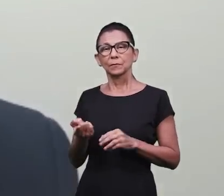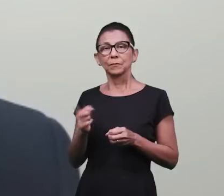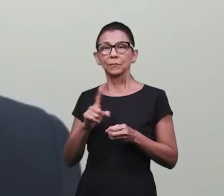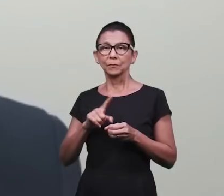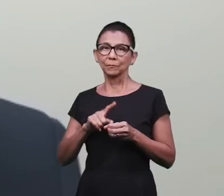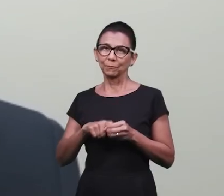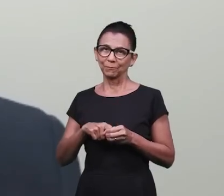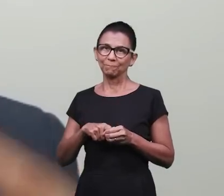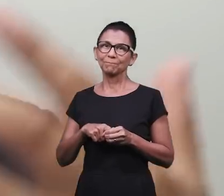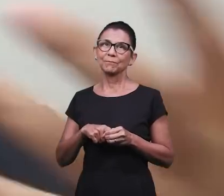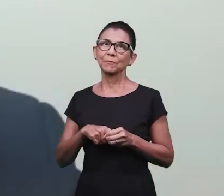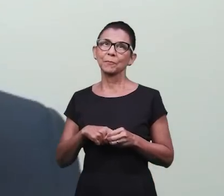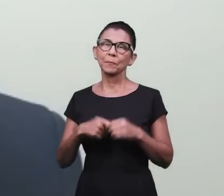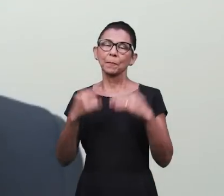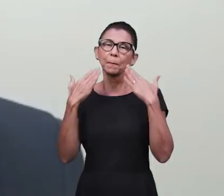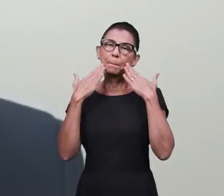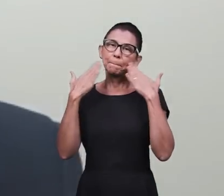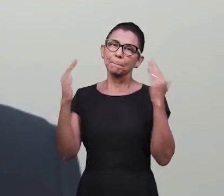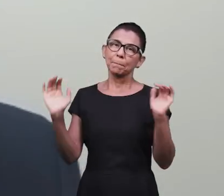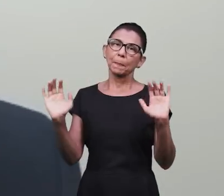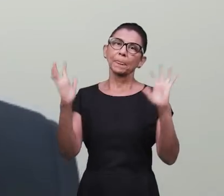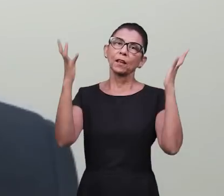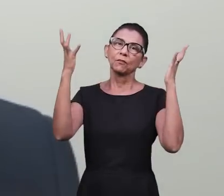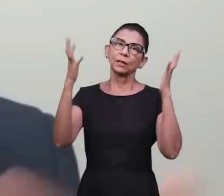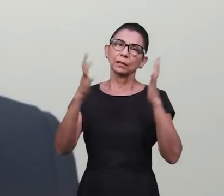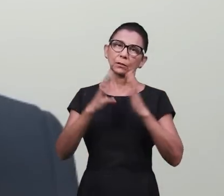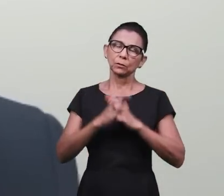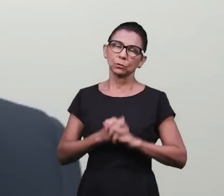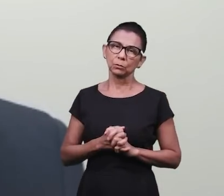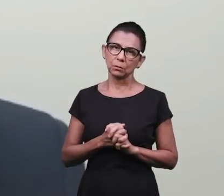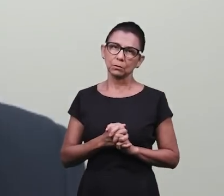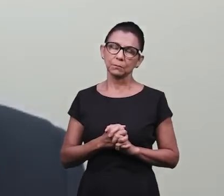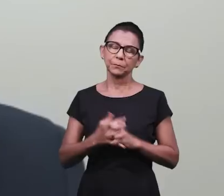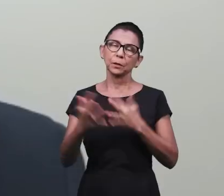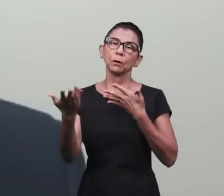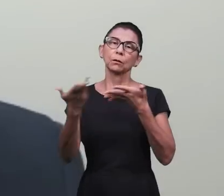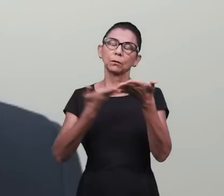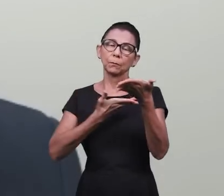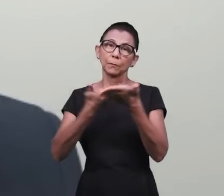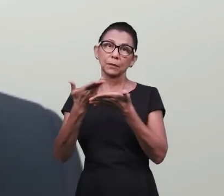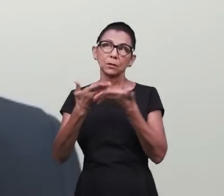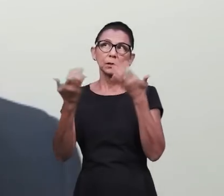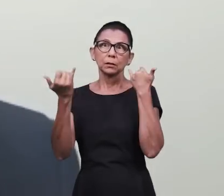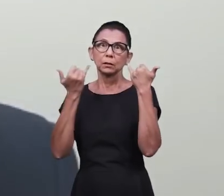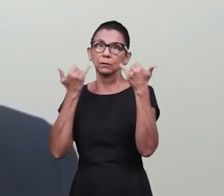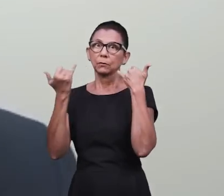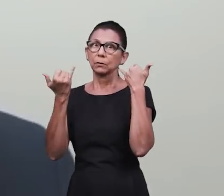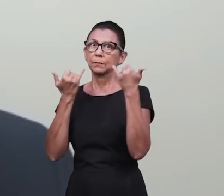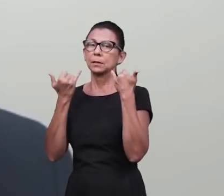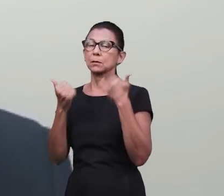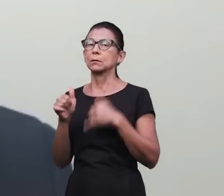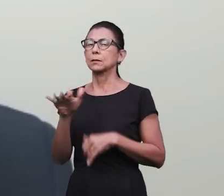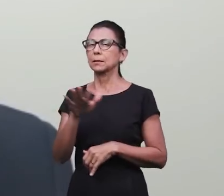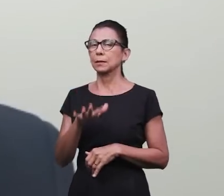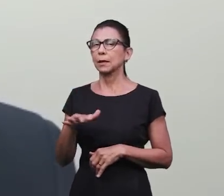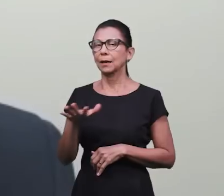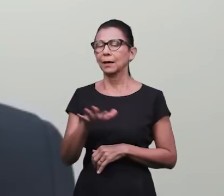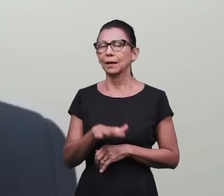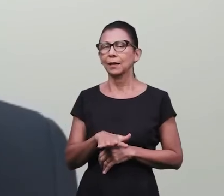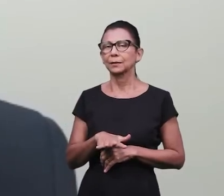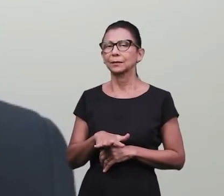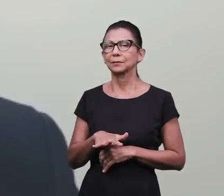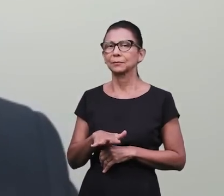volta para apresentar mais eventos, compartilhar com os irmãos as informações aqui da área de Barra Mansa.